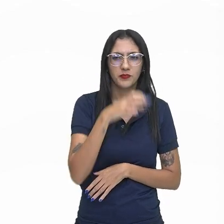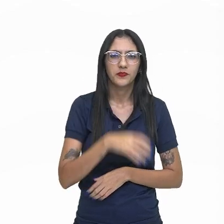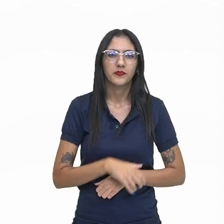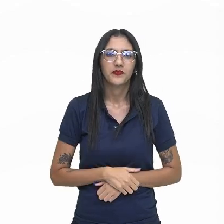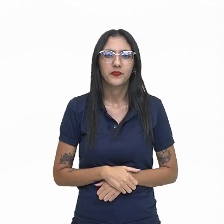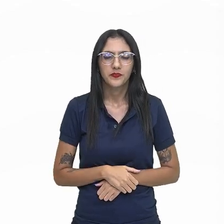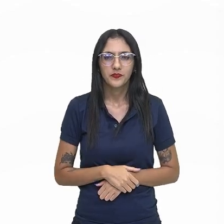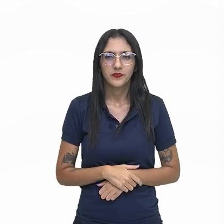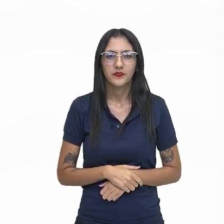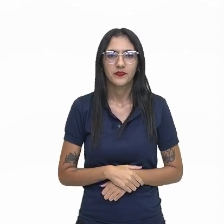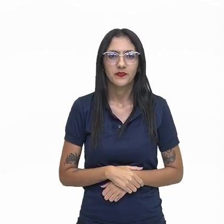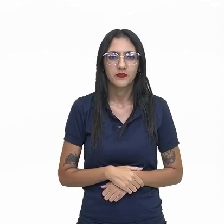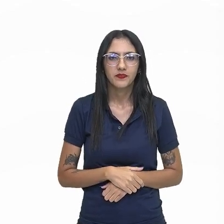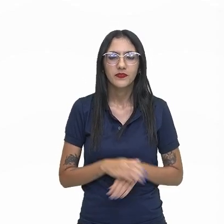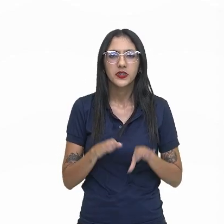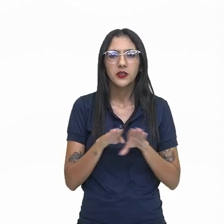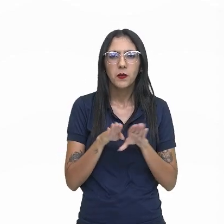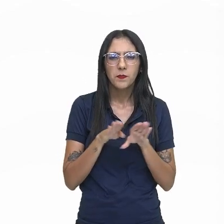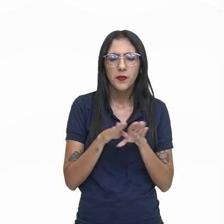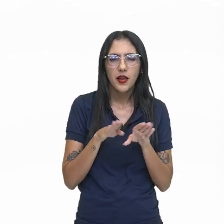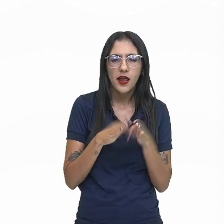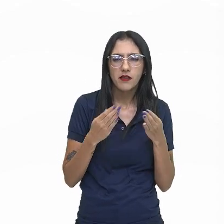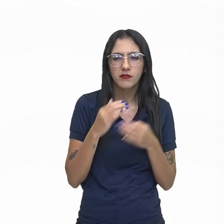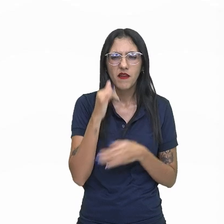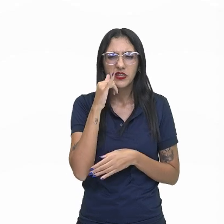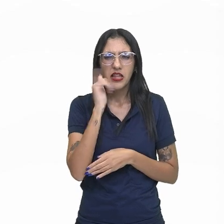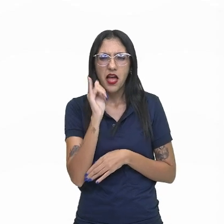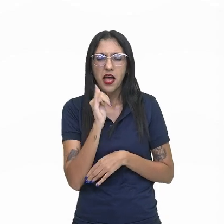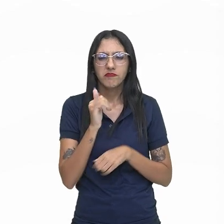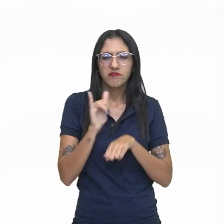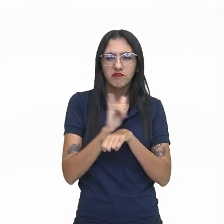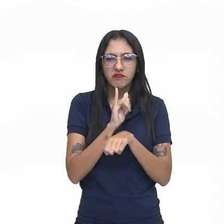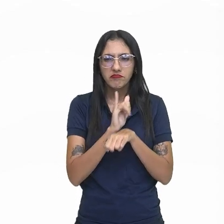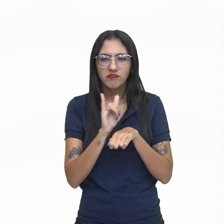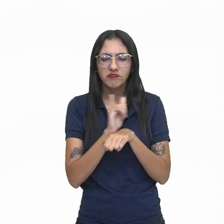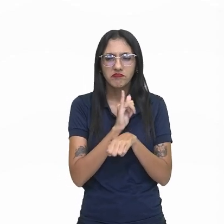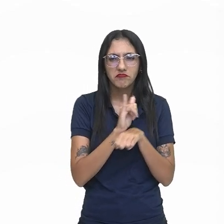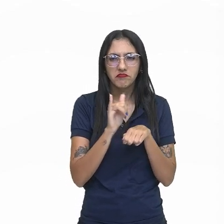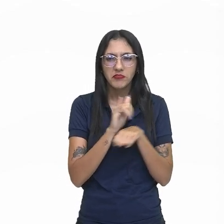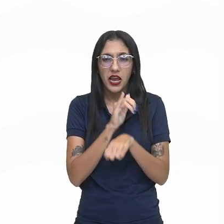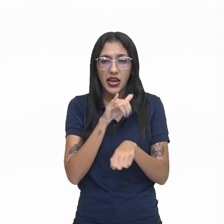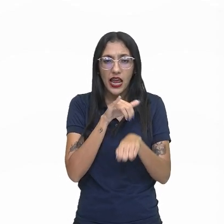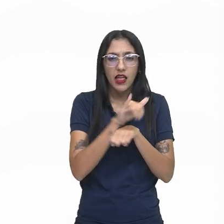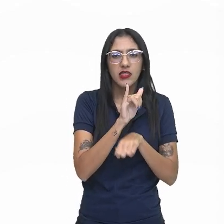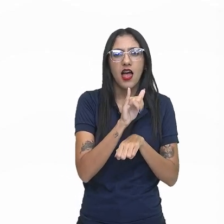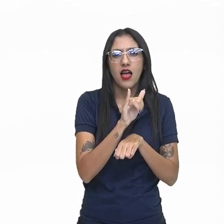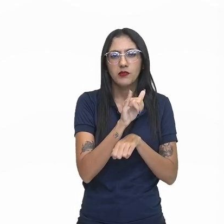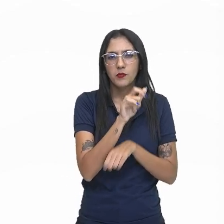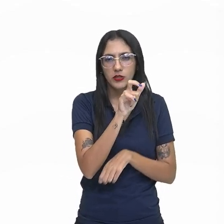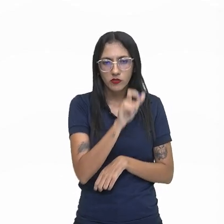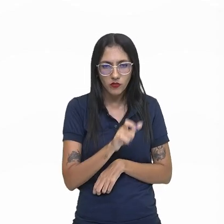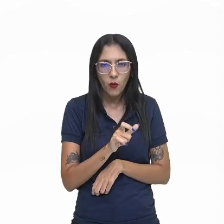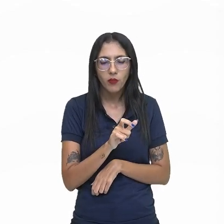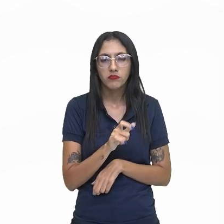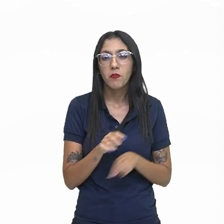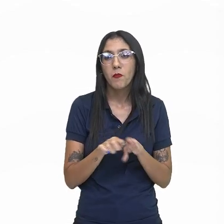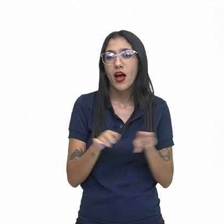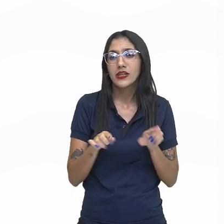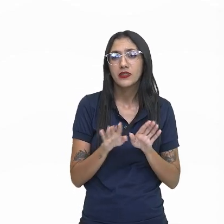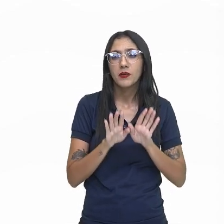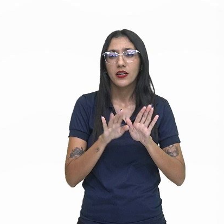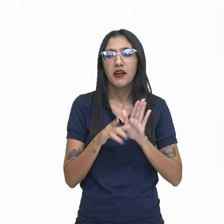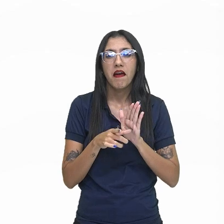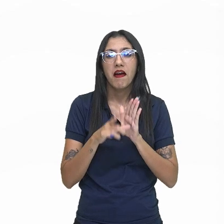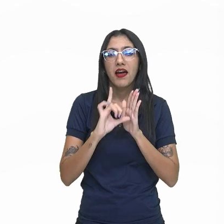de fintar e engabelar os coióis. E antes que se pusesse tudo em pratos